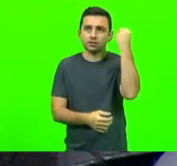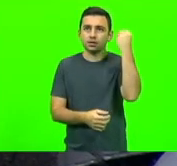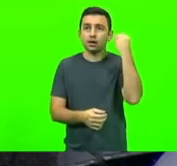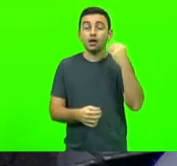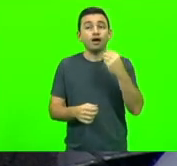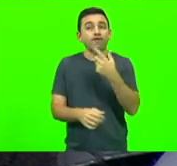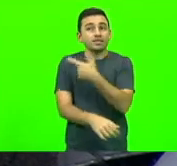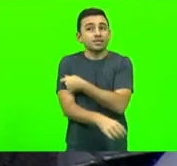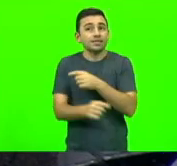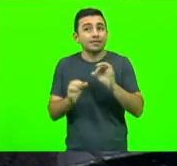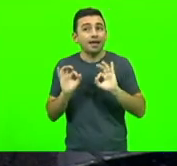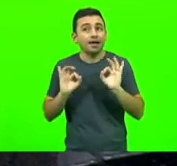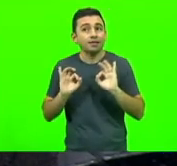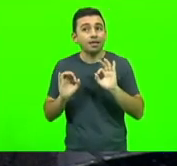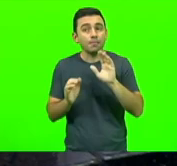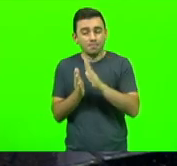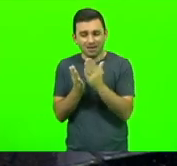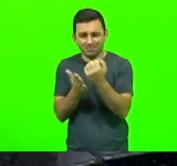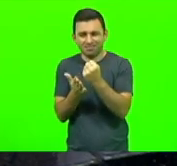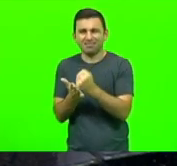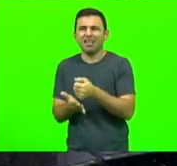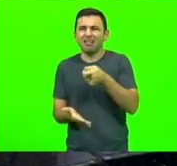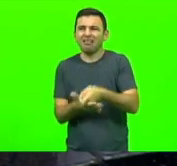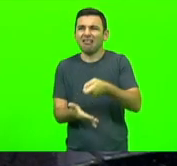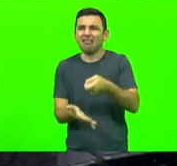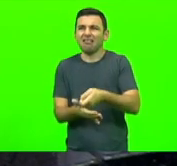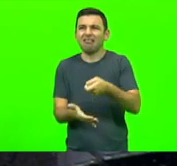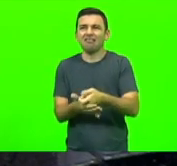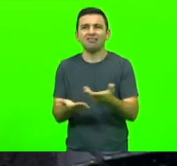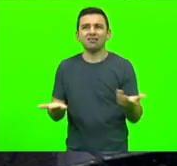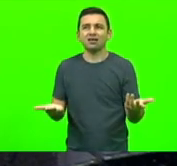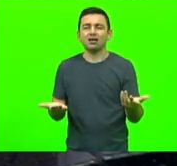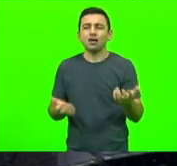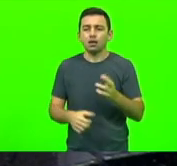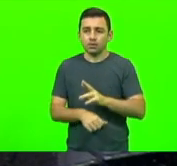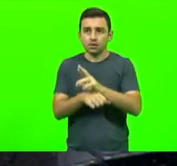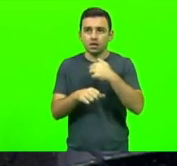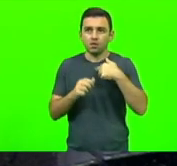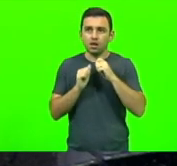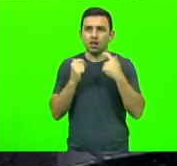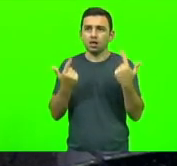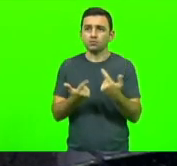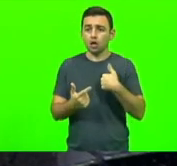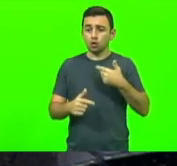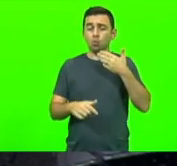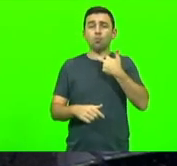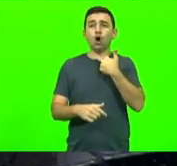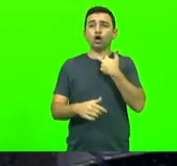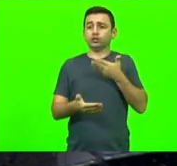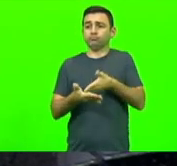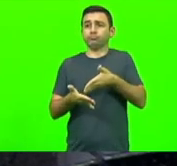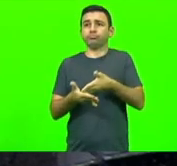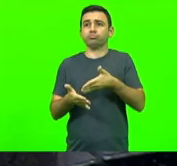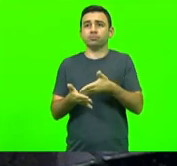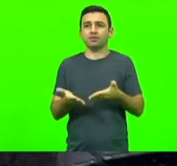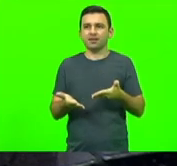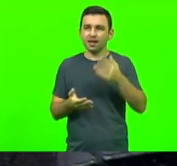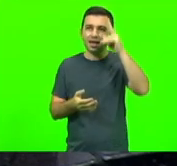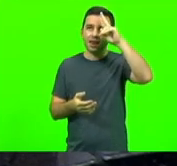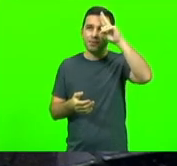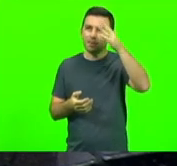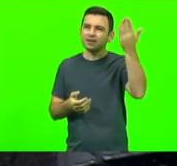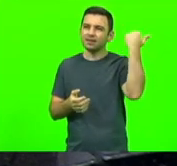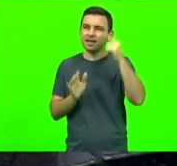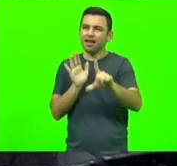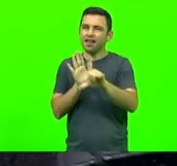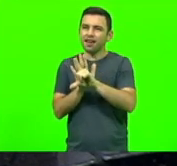questão do passaporte, medida autoritária, onde mesmo representando o Alesc, eu não pude entrar. Sabe o que eu me senti? Lembra das leis de Nuremberg, quando